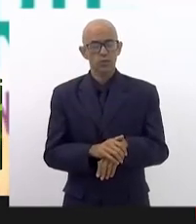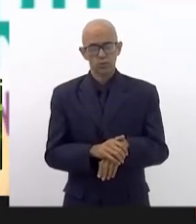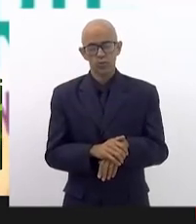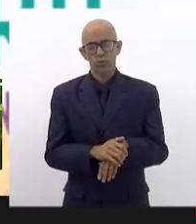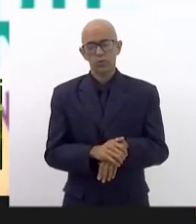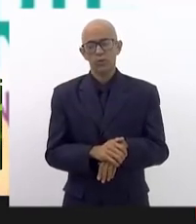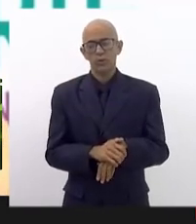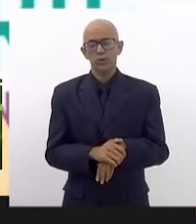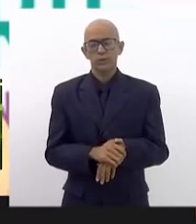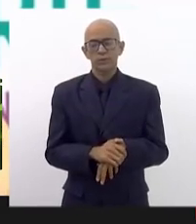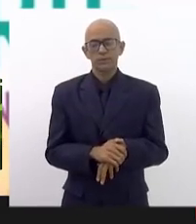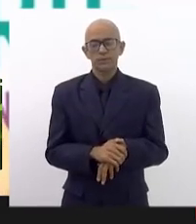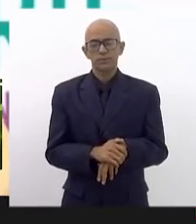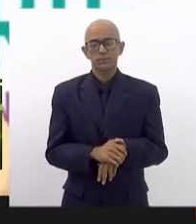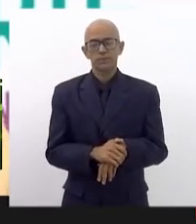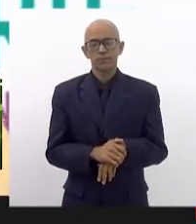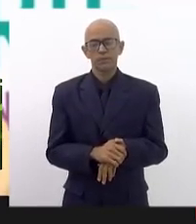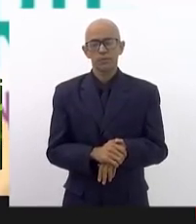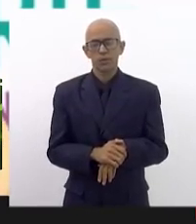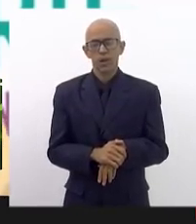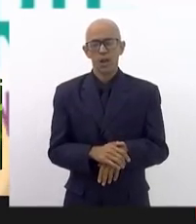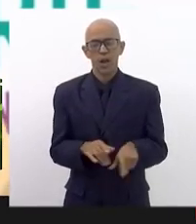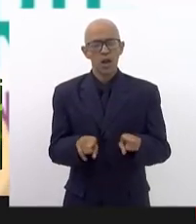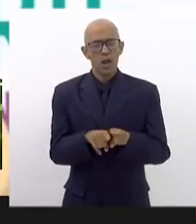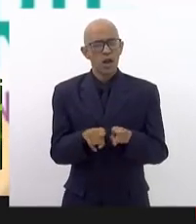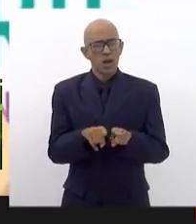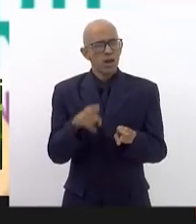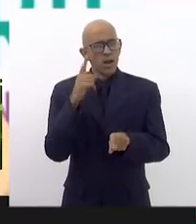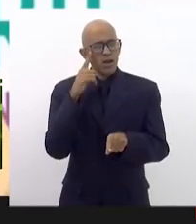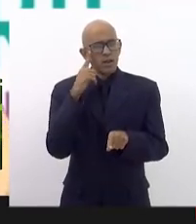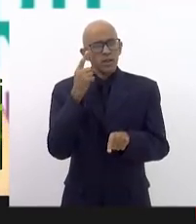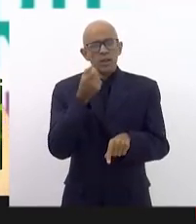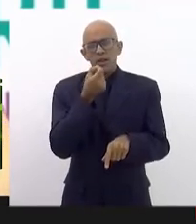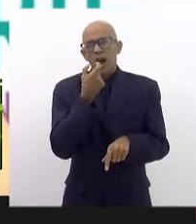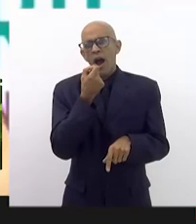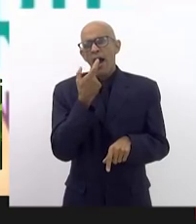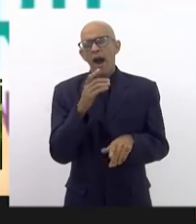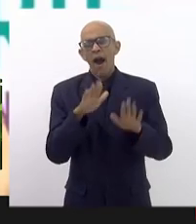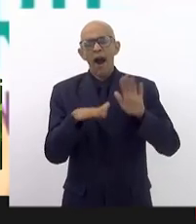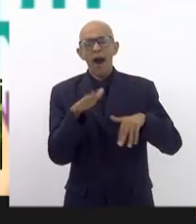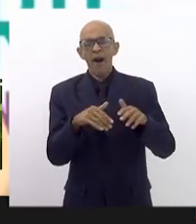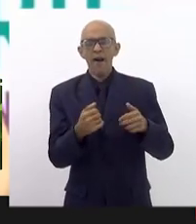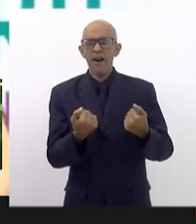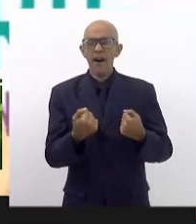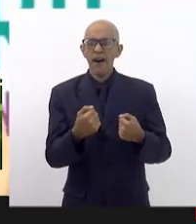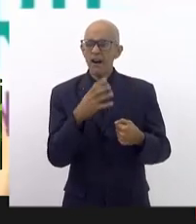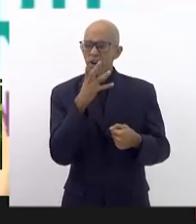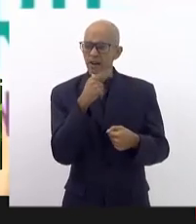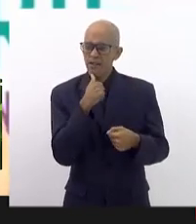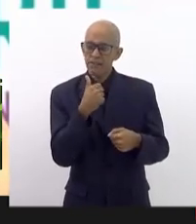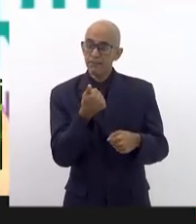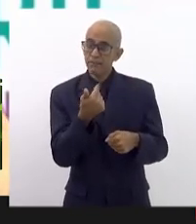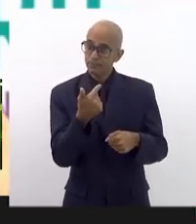desenvolver, não é? Pensando, por exemplo, em fármacos, que em geral os prazos de desenvolvimento de um produto são 12